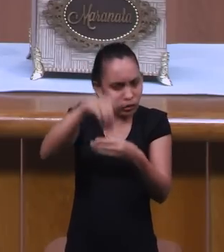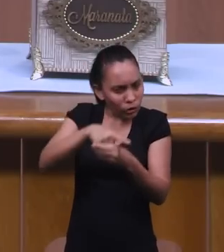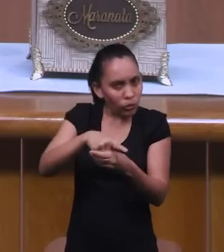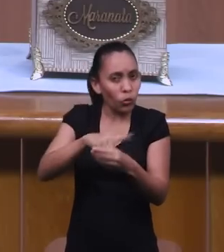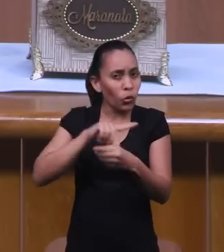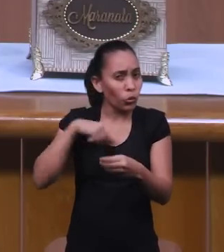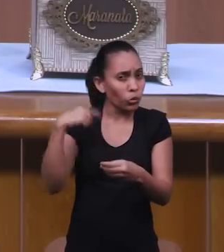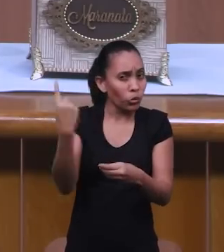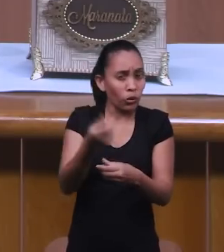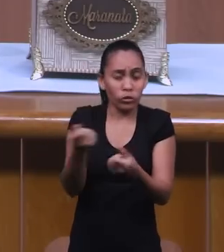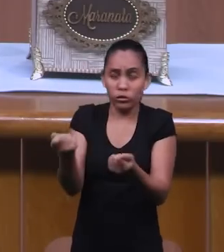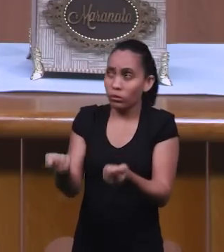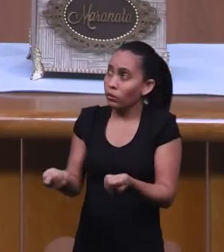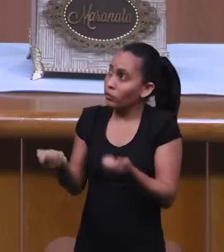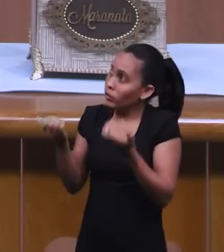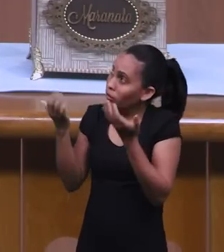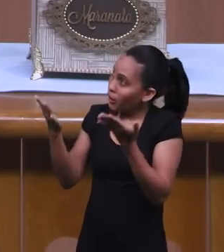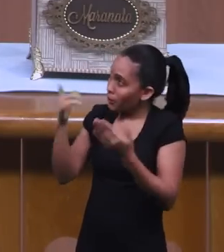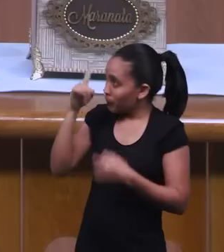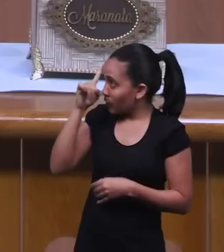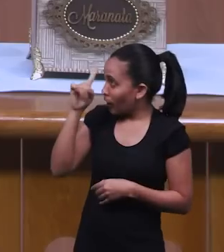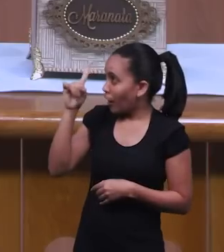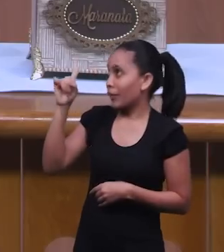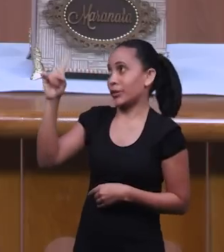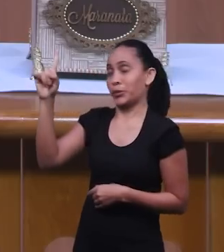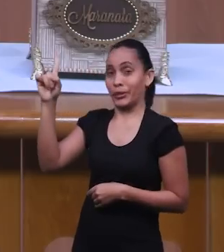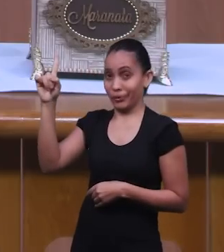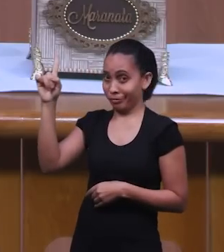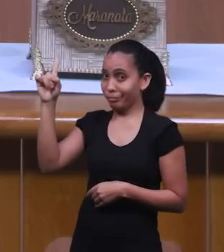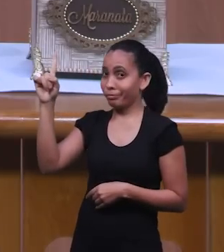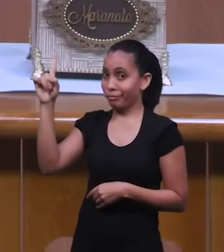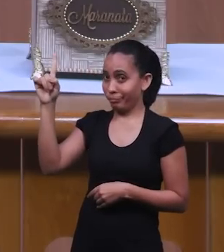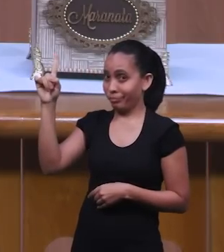Quando nós ofertamos a Deus, nós nos consideramos